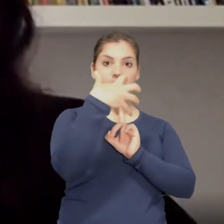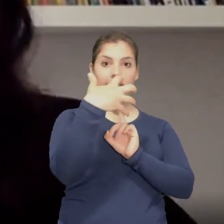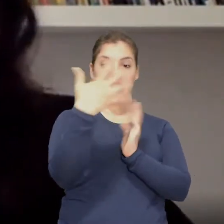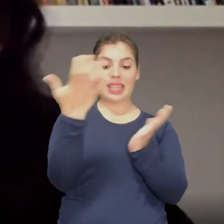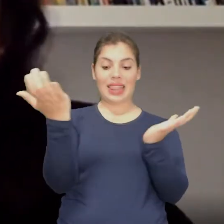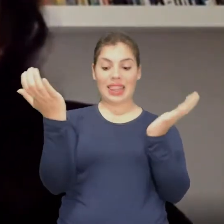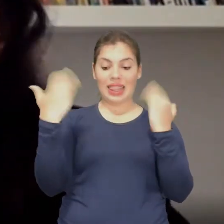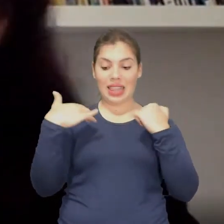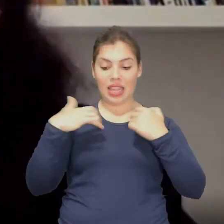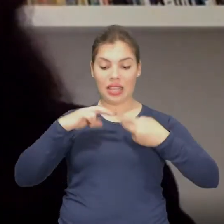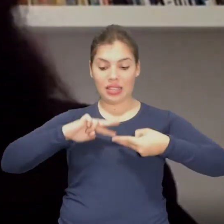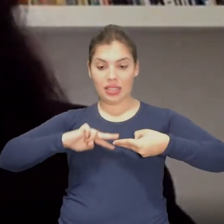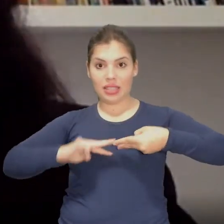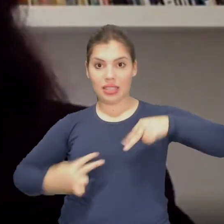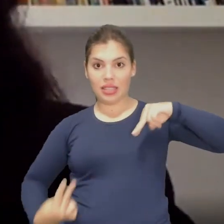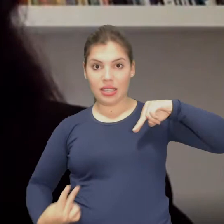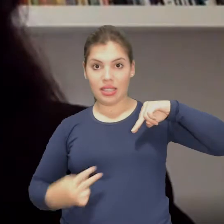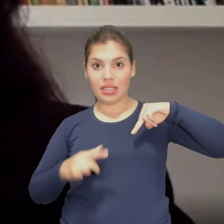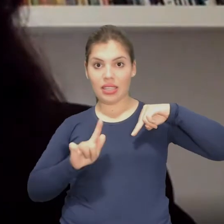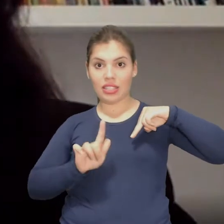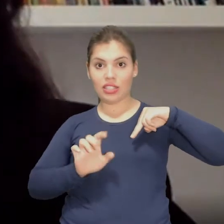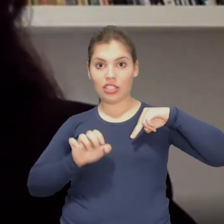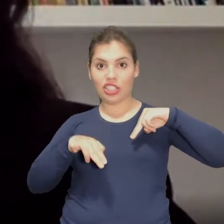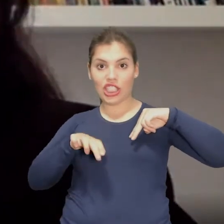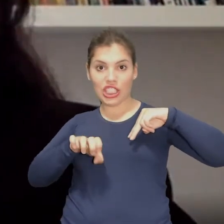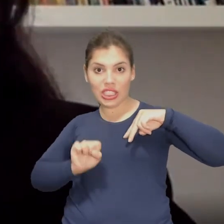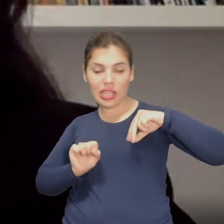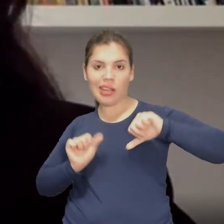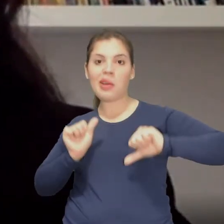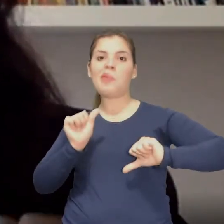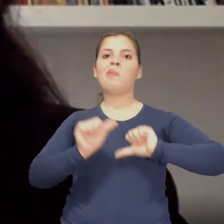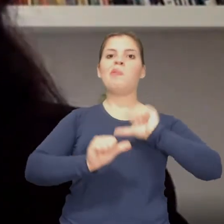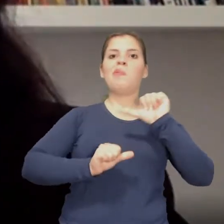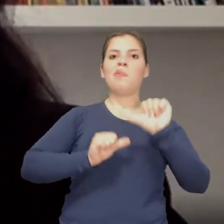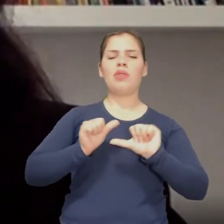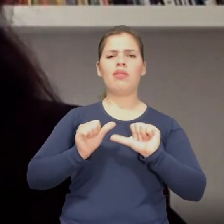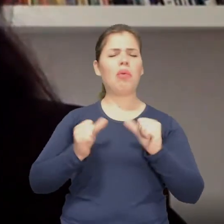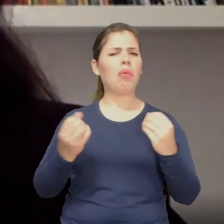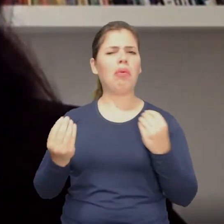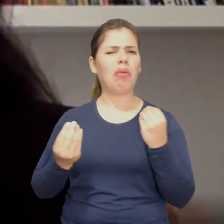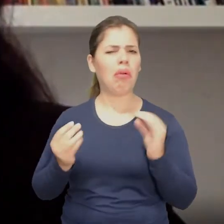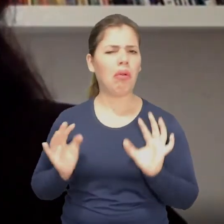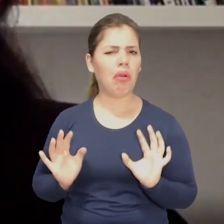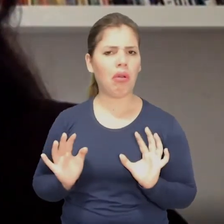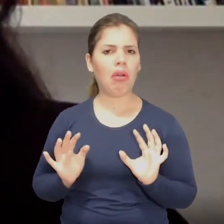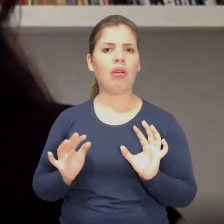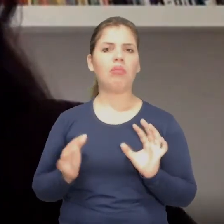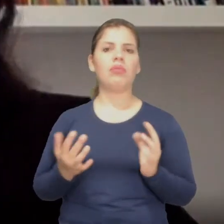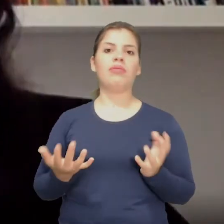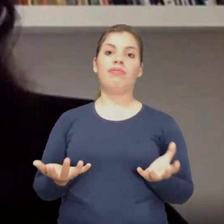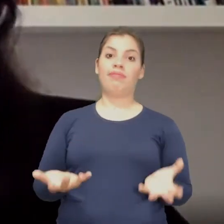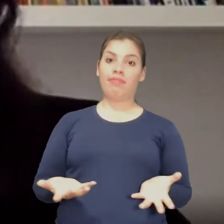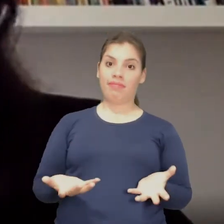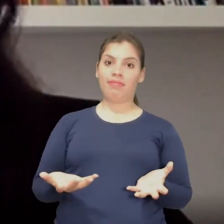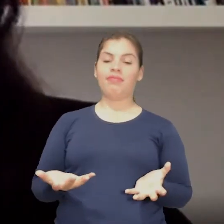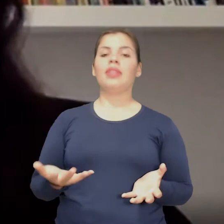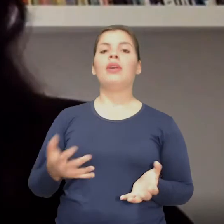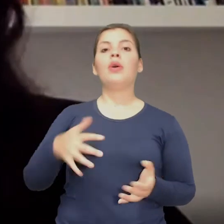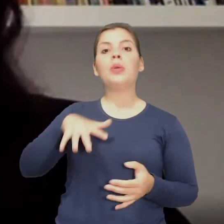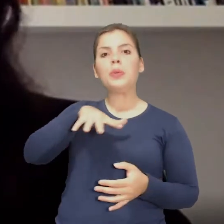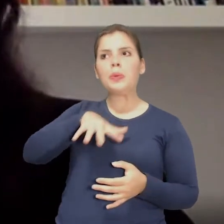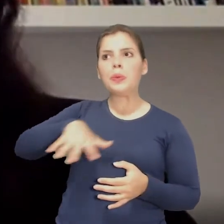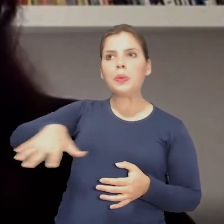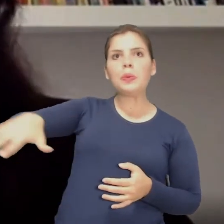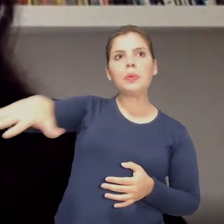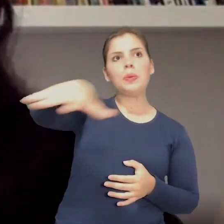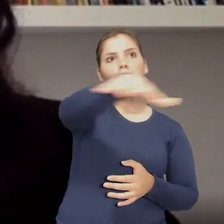expressão genética dos nossos genes. Como assim? O ambiente modula o que vai